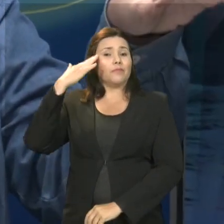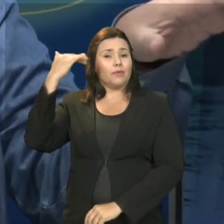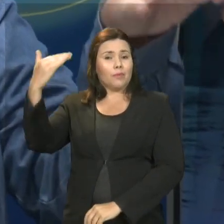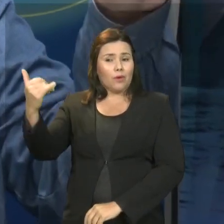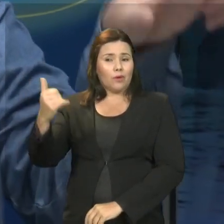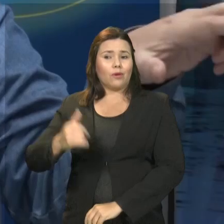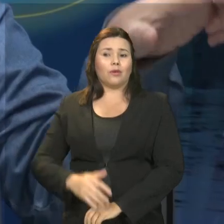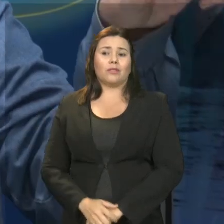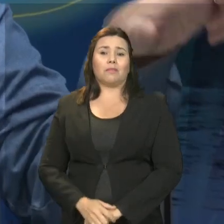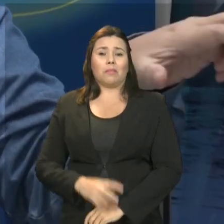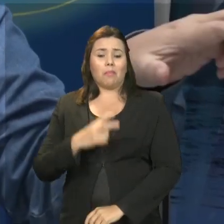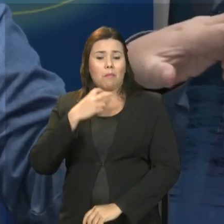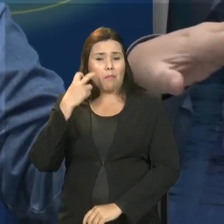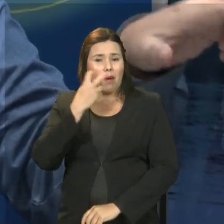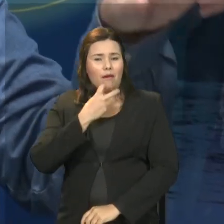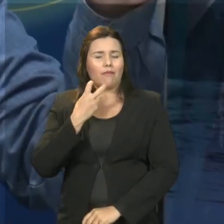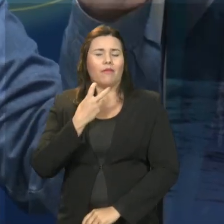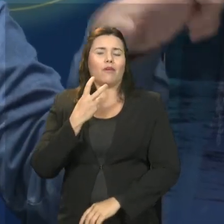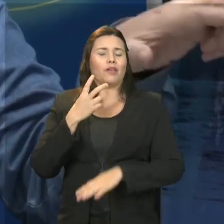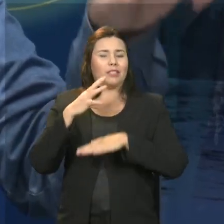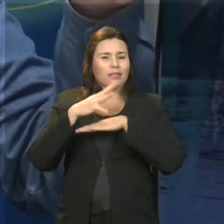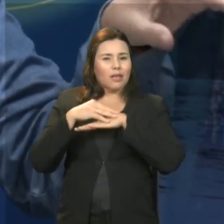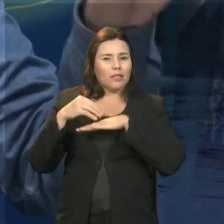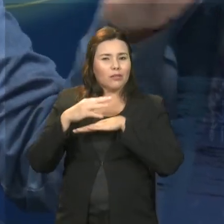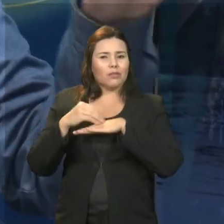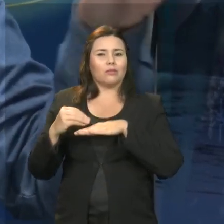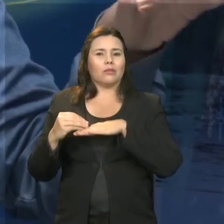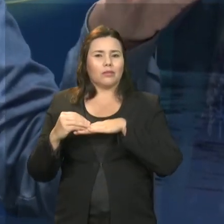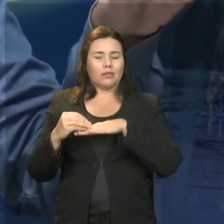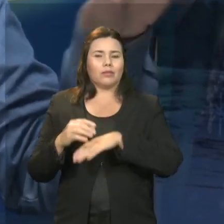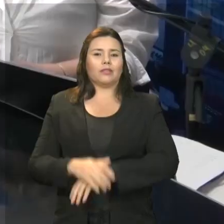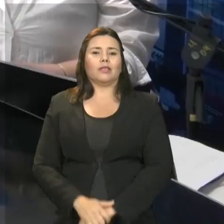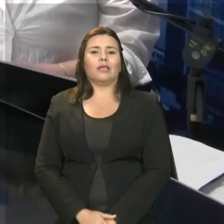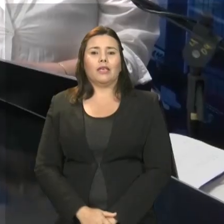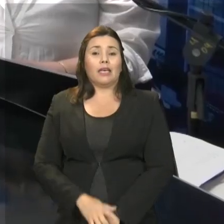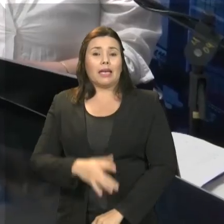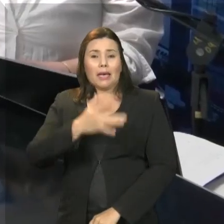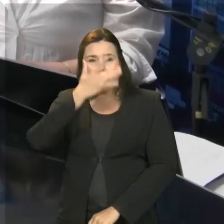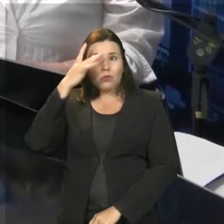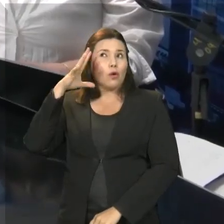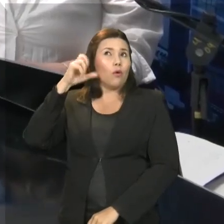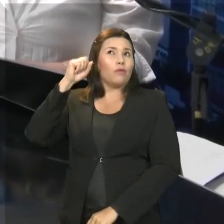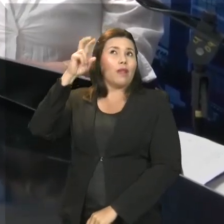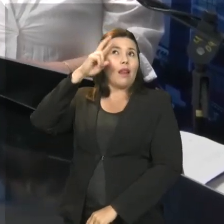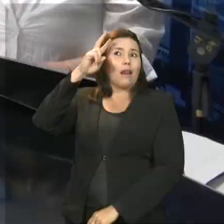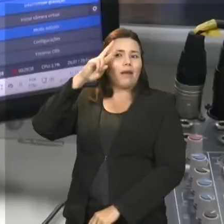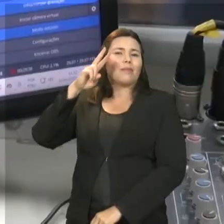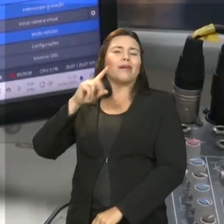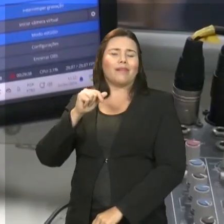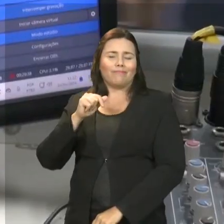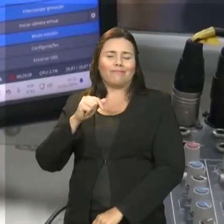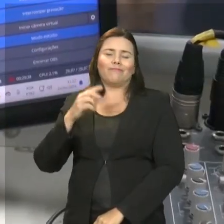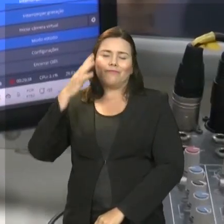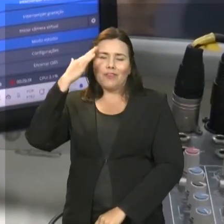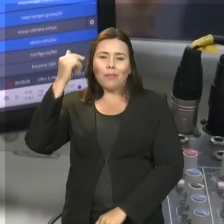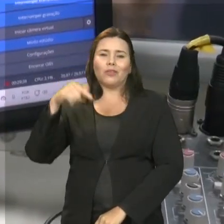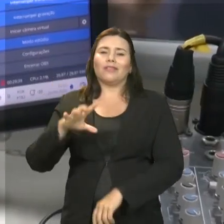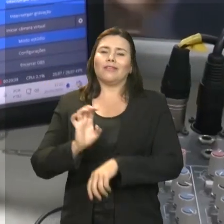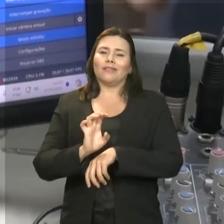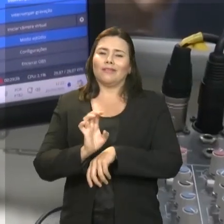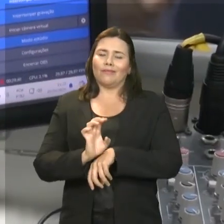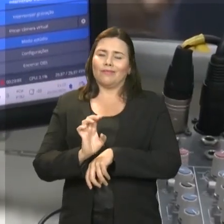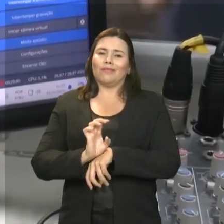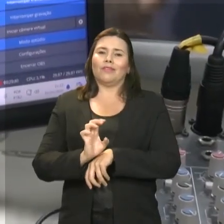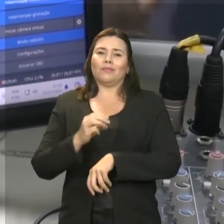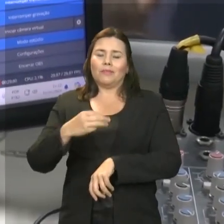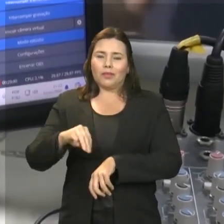de uma impostação delicada e marcante, é uma das grandes vozes do rádio maranhense. Ela sabe da importância